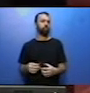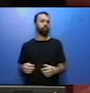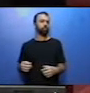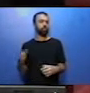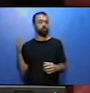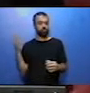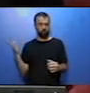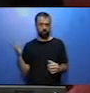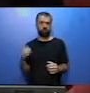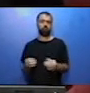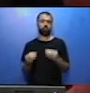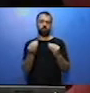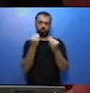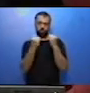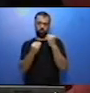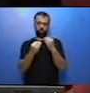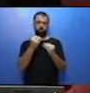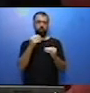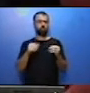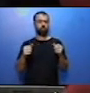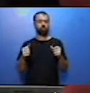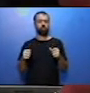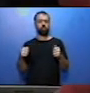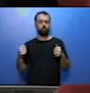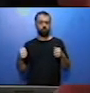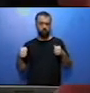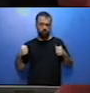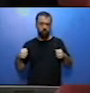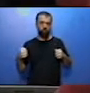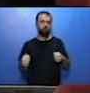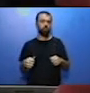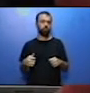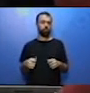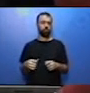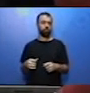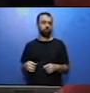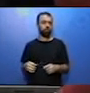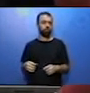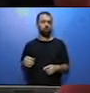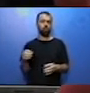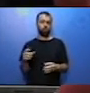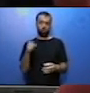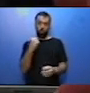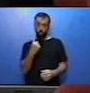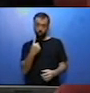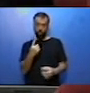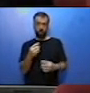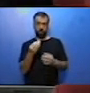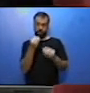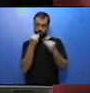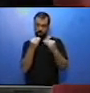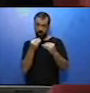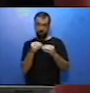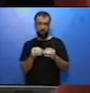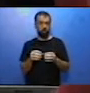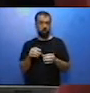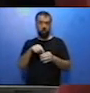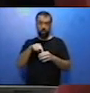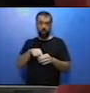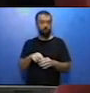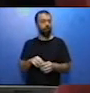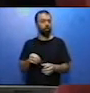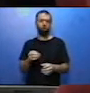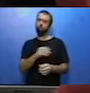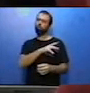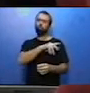equilibrada ele não existe até hoje um alimento que sozinho forneça